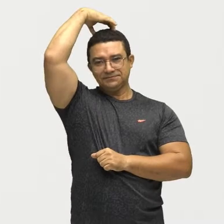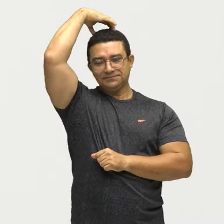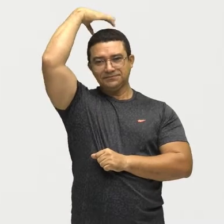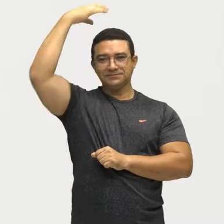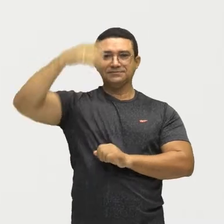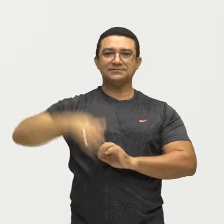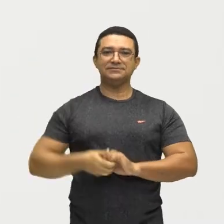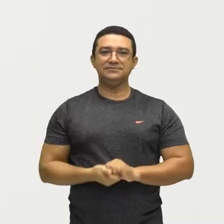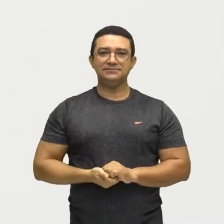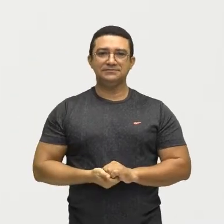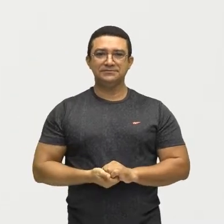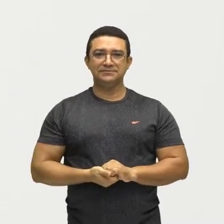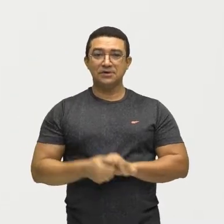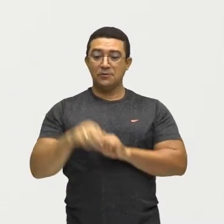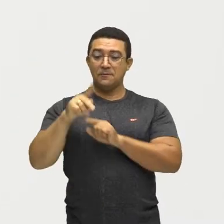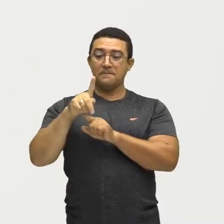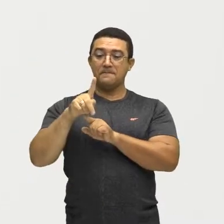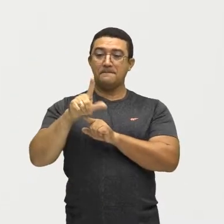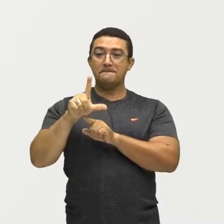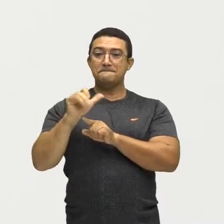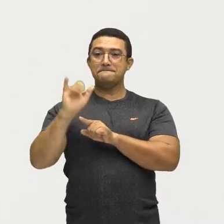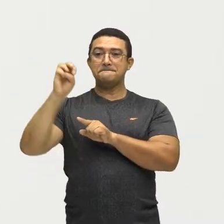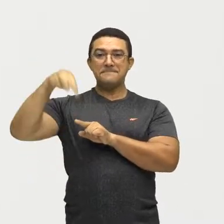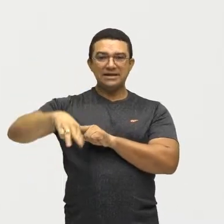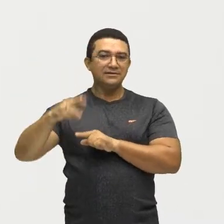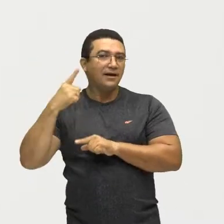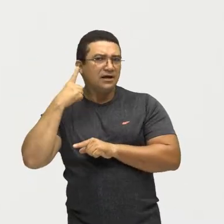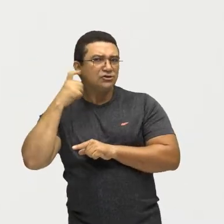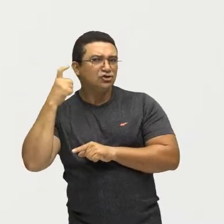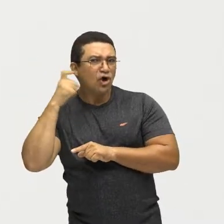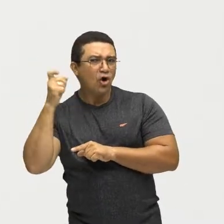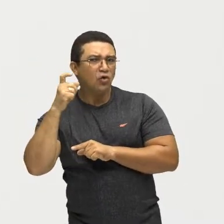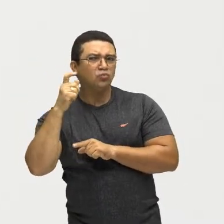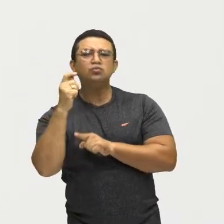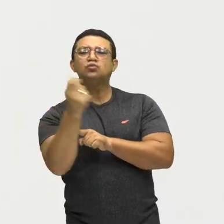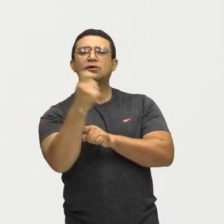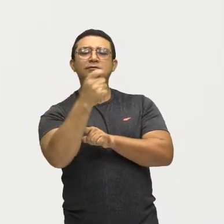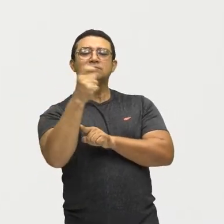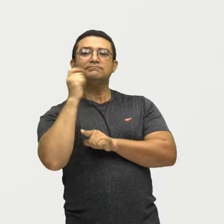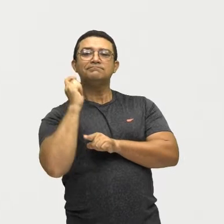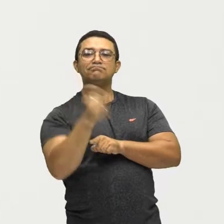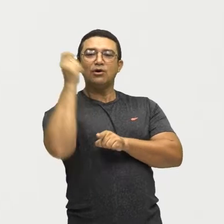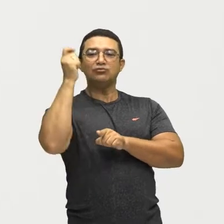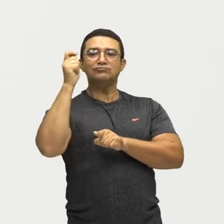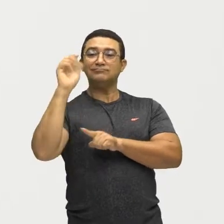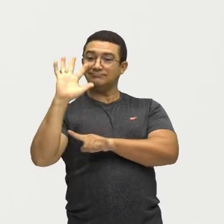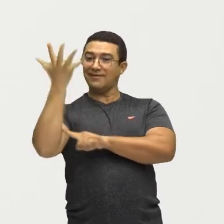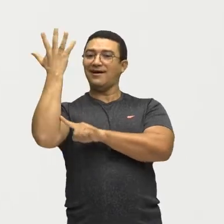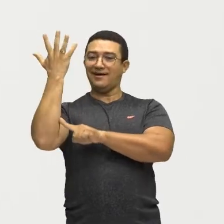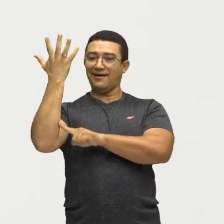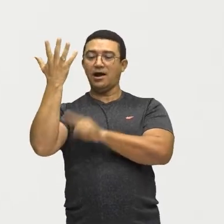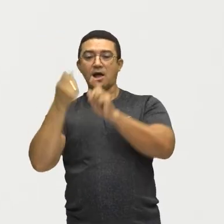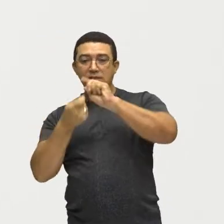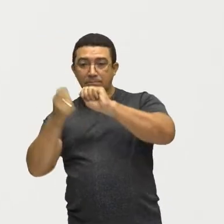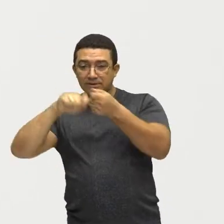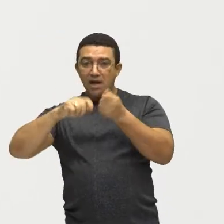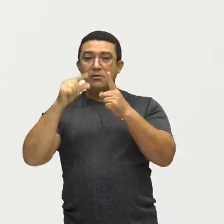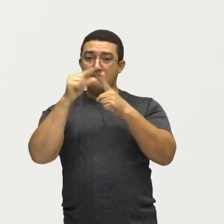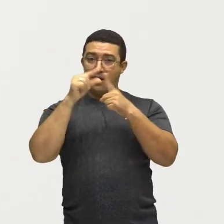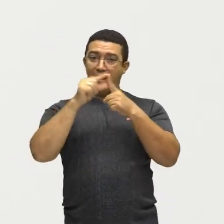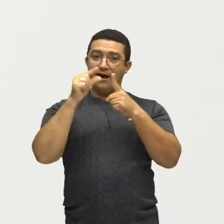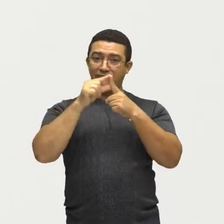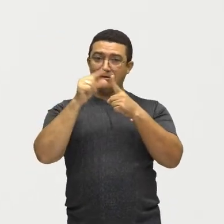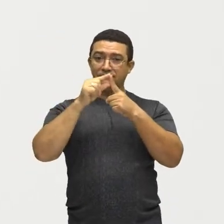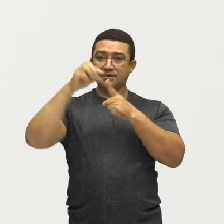quando acontece a mágica. Então esse som, né, do acontecimento da mágica que nós